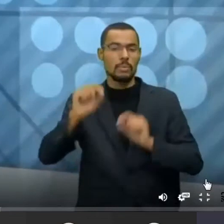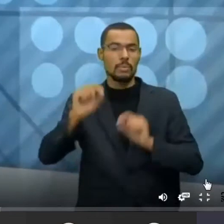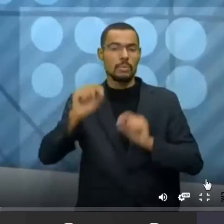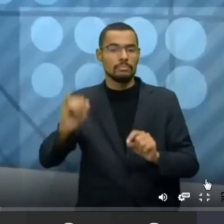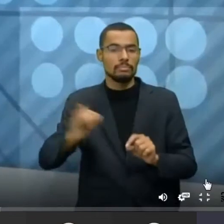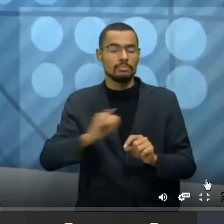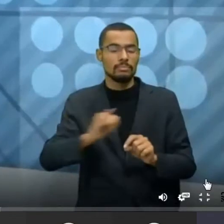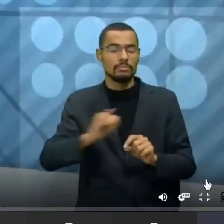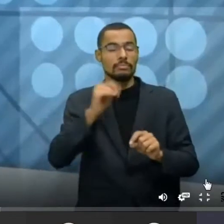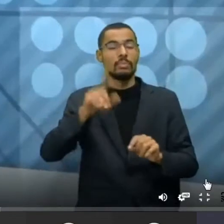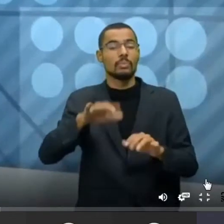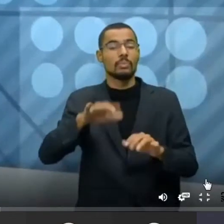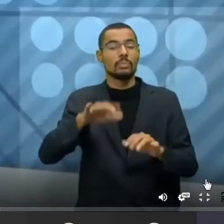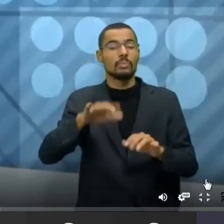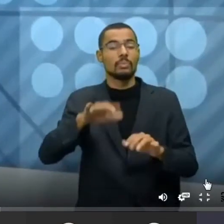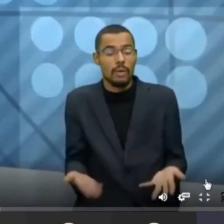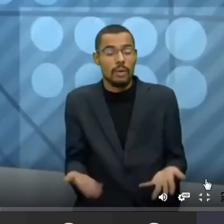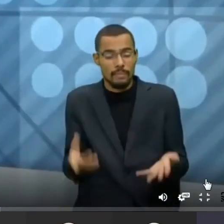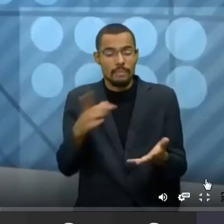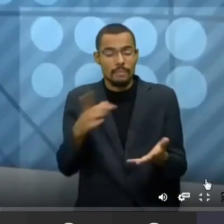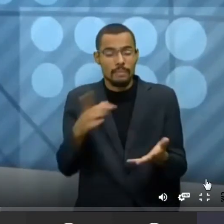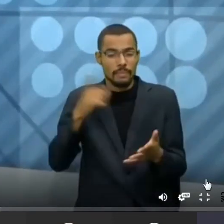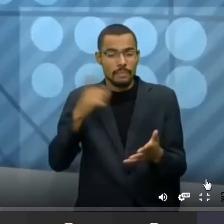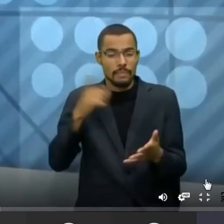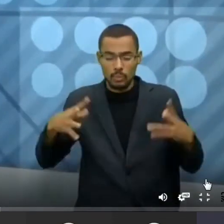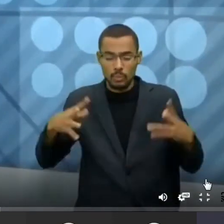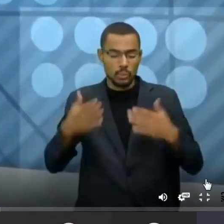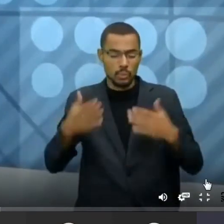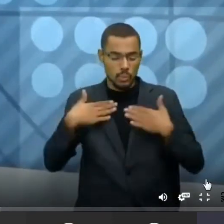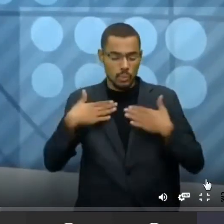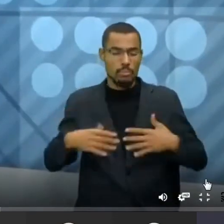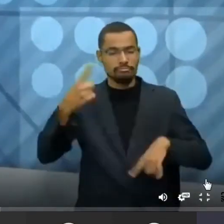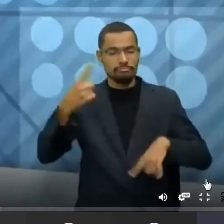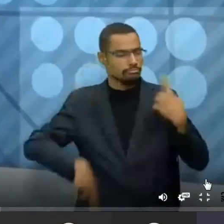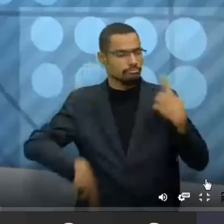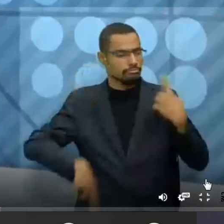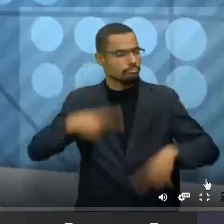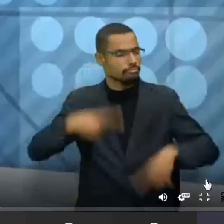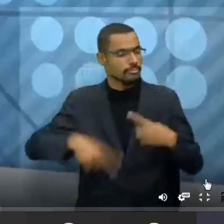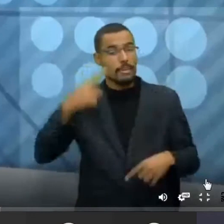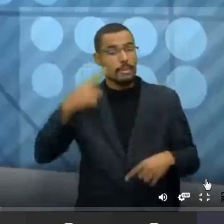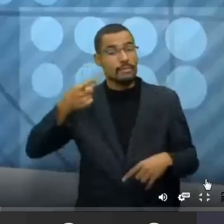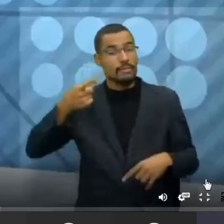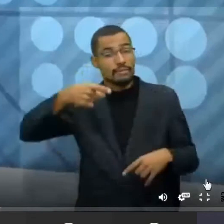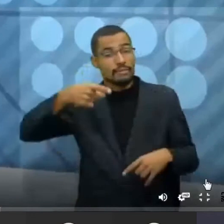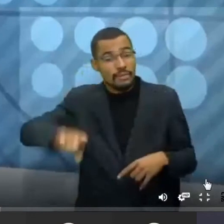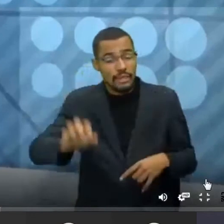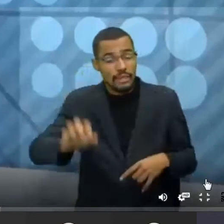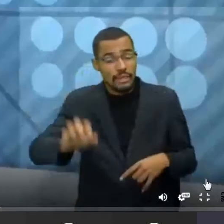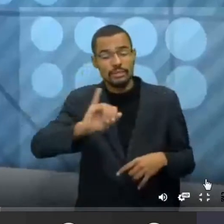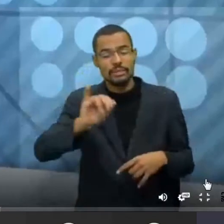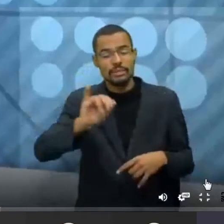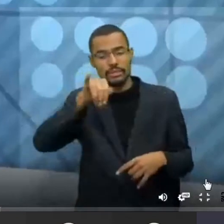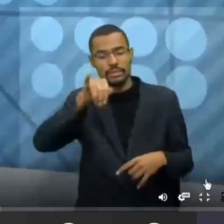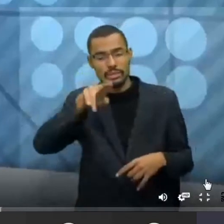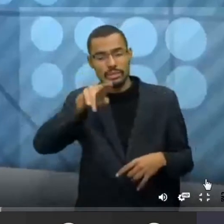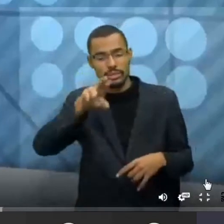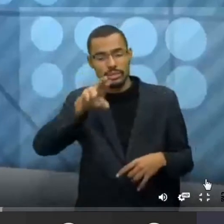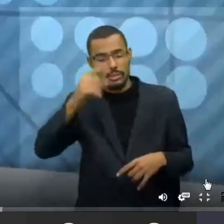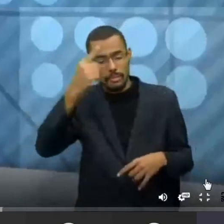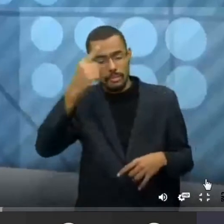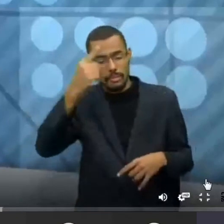os nutrientes que serão distribuídos por todo o corpo. A porção final do intestino, que é do